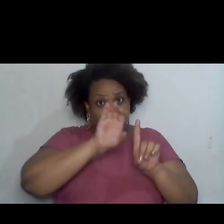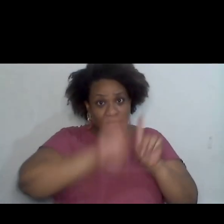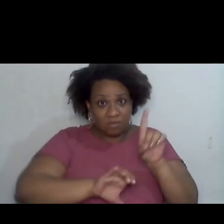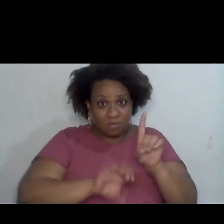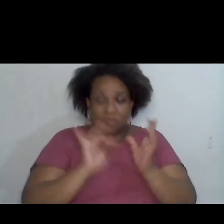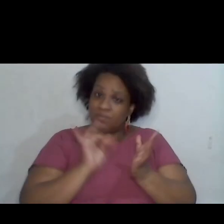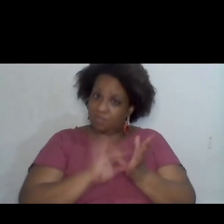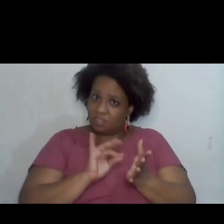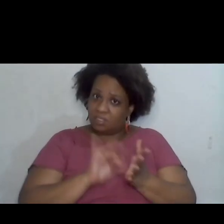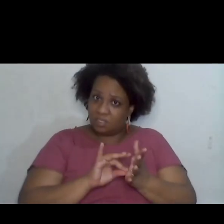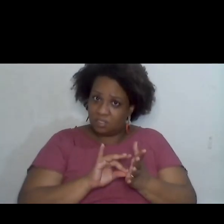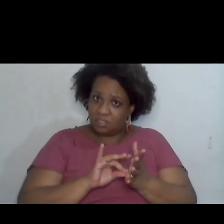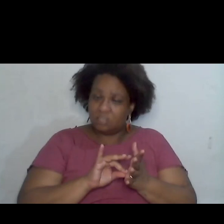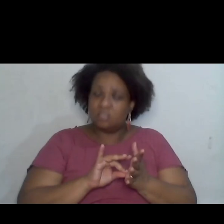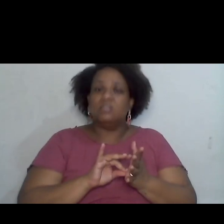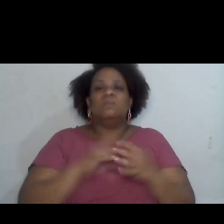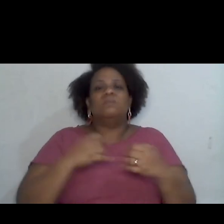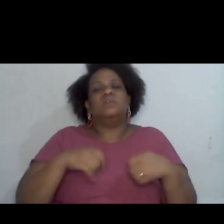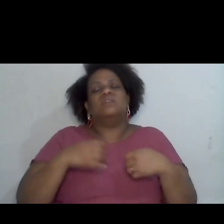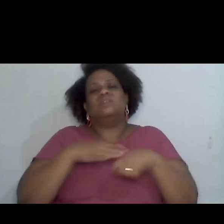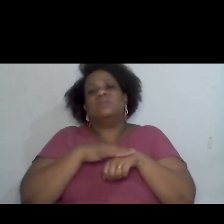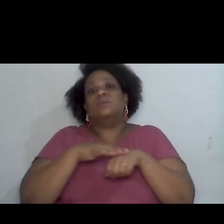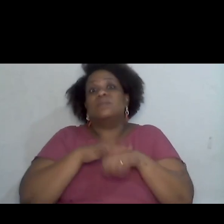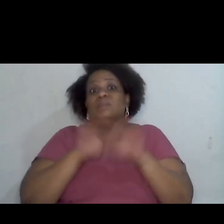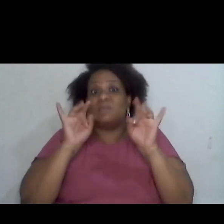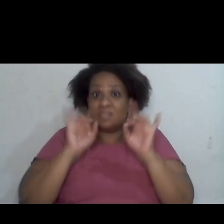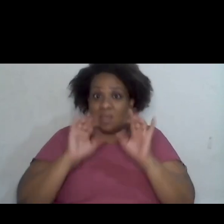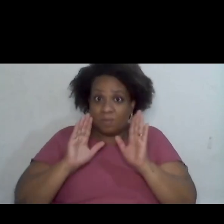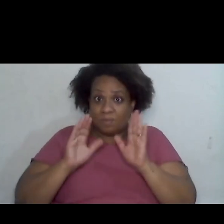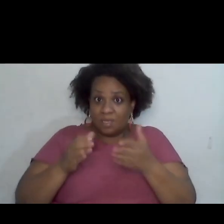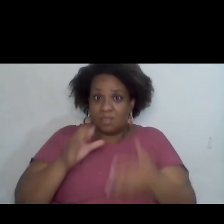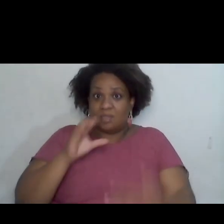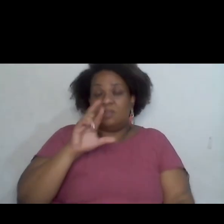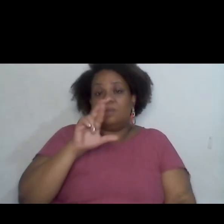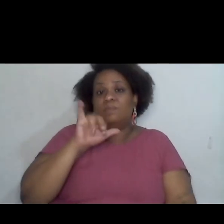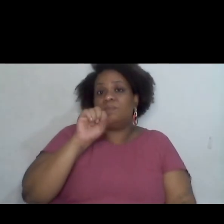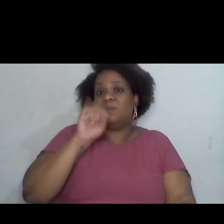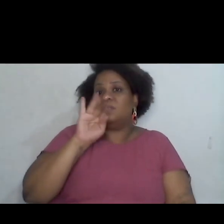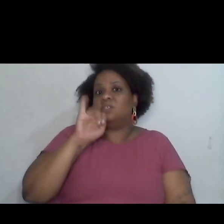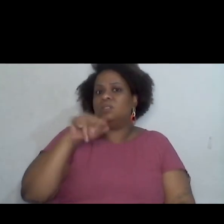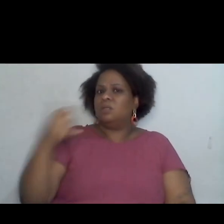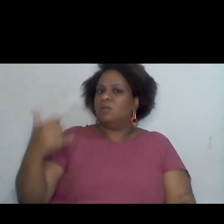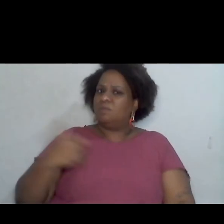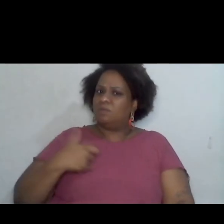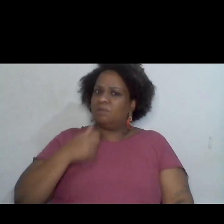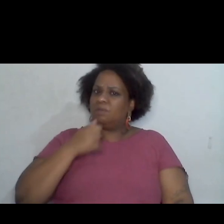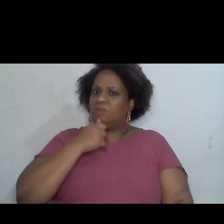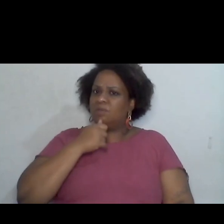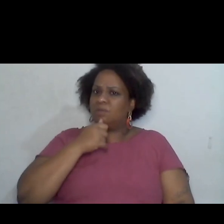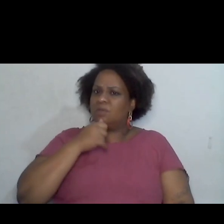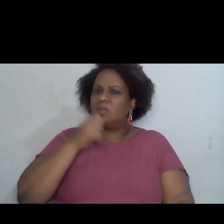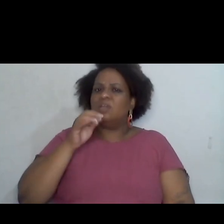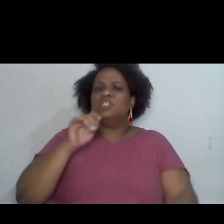aí eu queria dialogar especialmente com Cristina, nós fomos avisados sobre isso, e não fui avisado, eu fui avisado por Cristina no final de